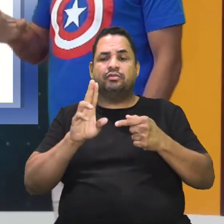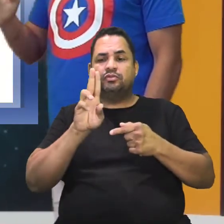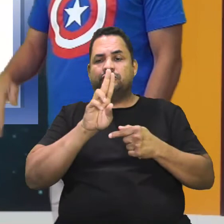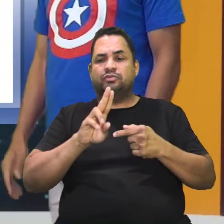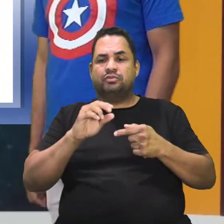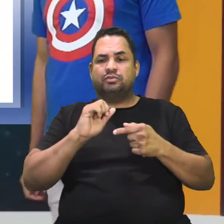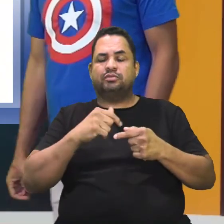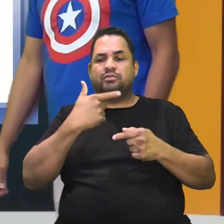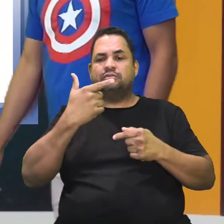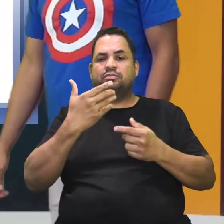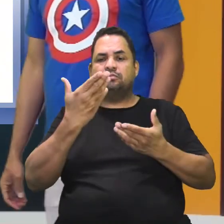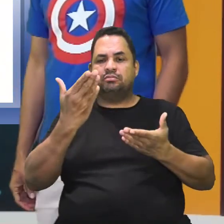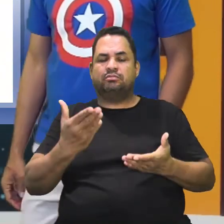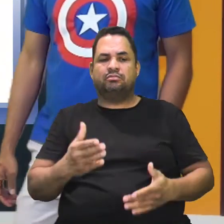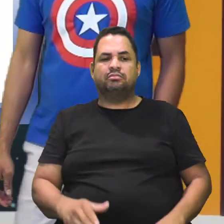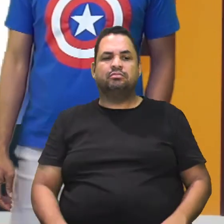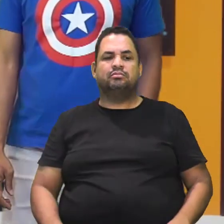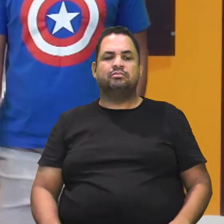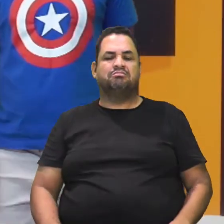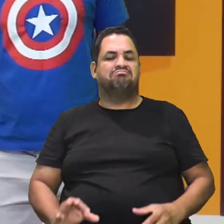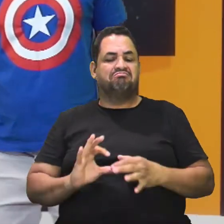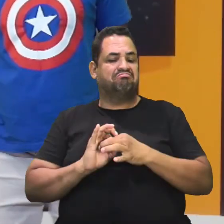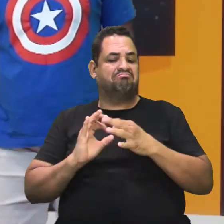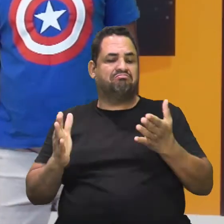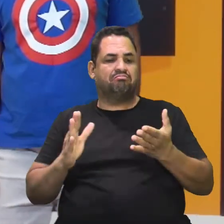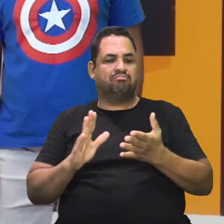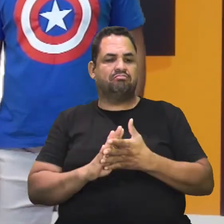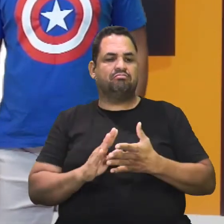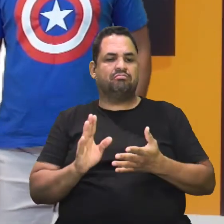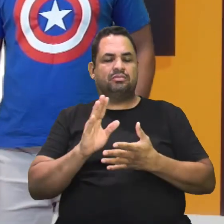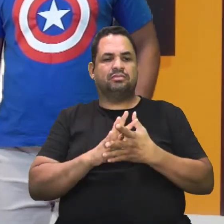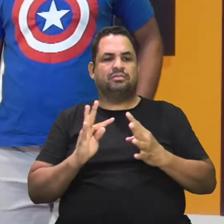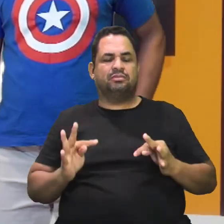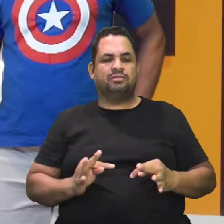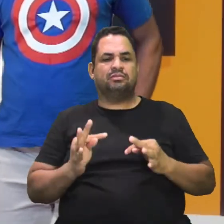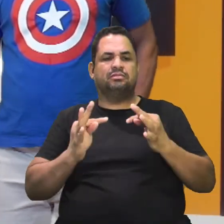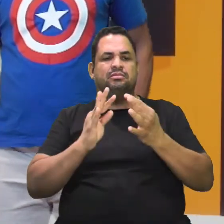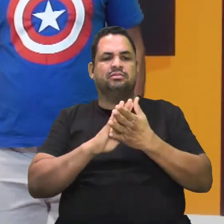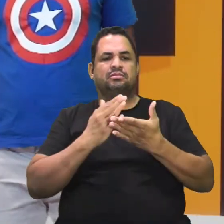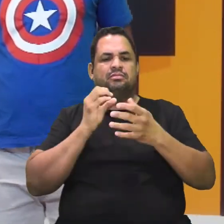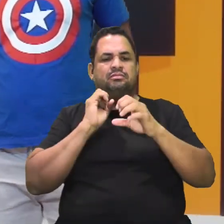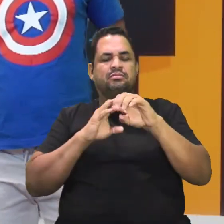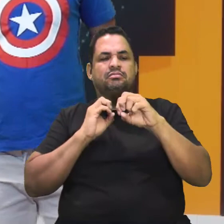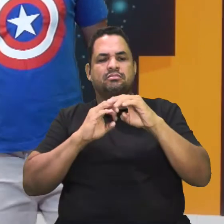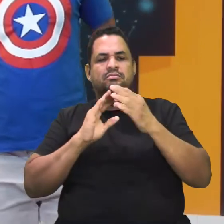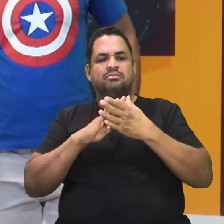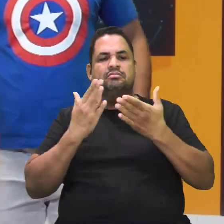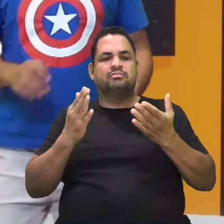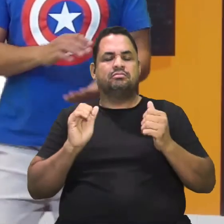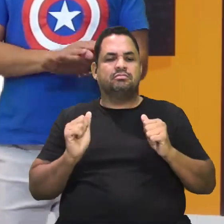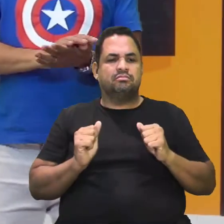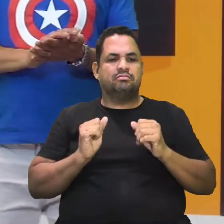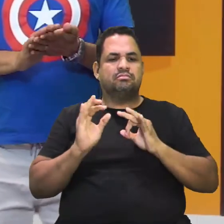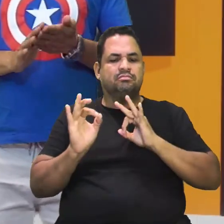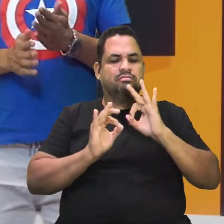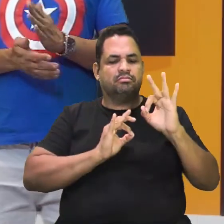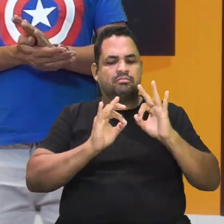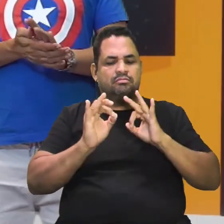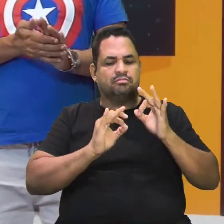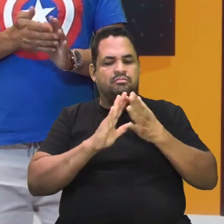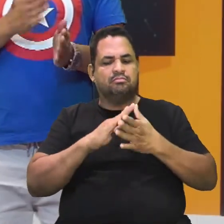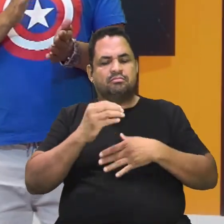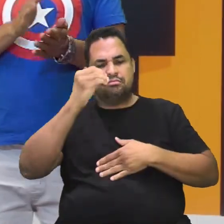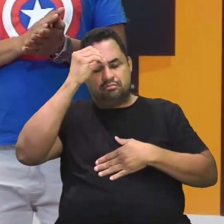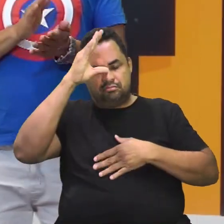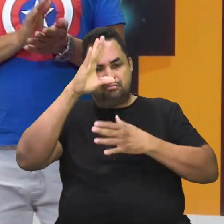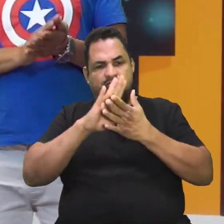assim. Deixo ao quadrado. Isso são técnicas, né, que a gente vai passando para vocês e a gente vai junto construindo